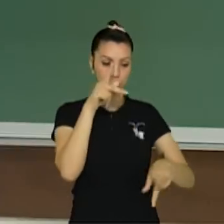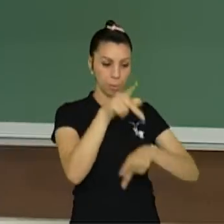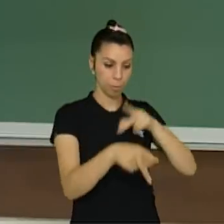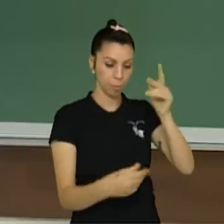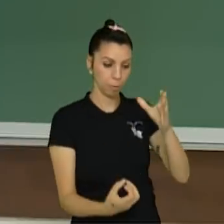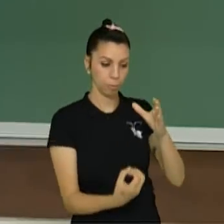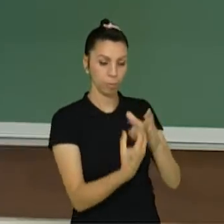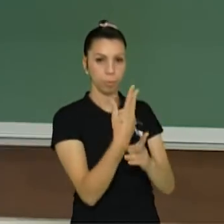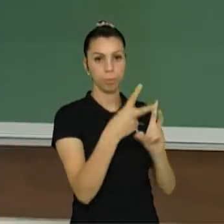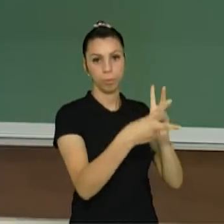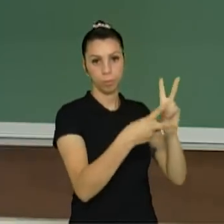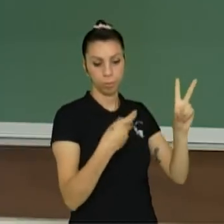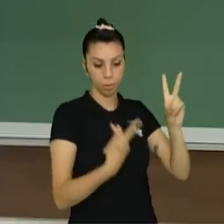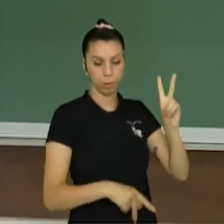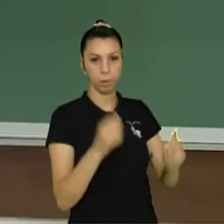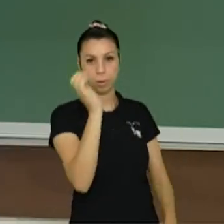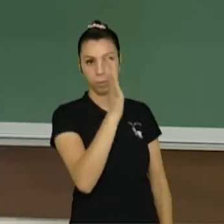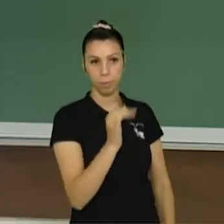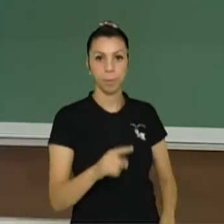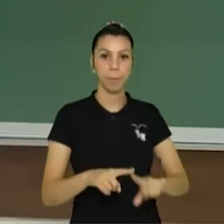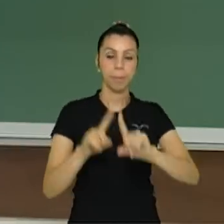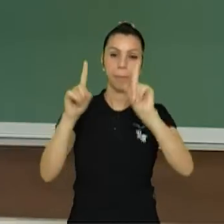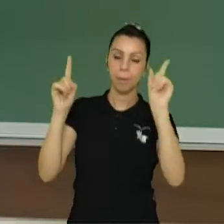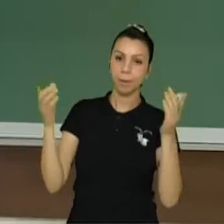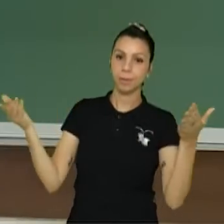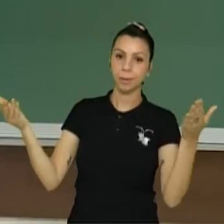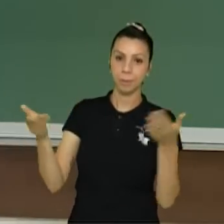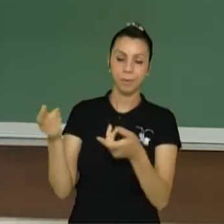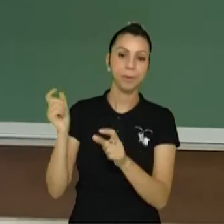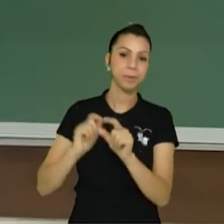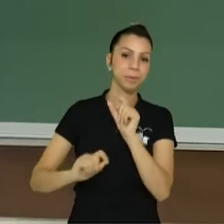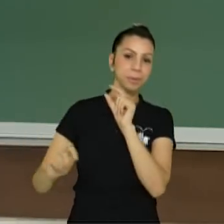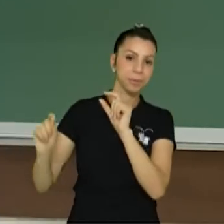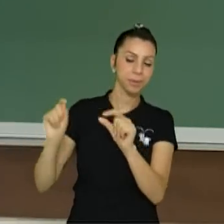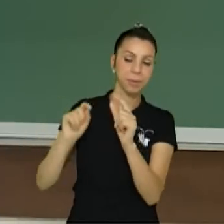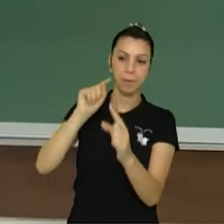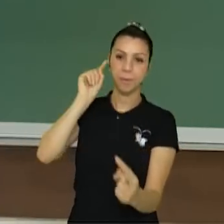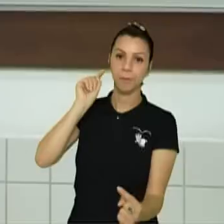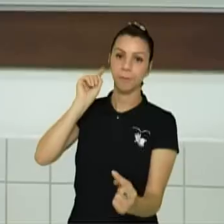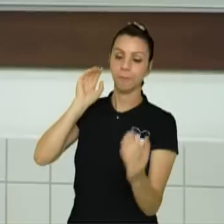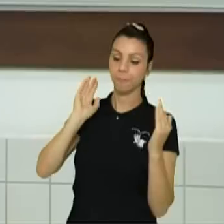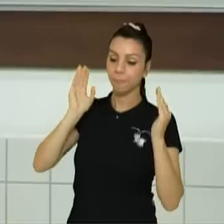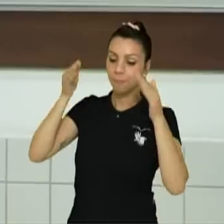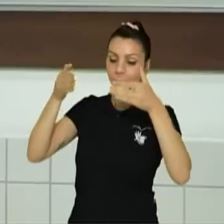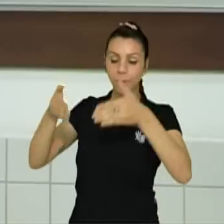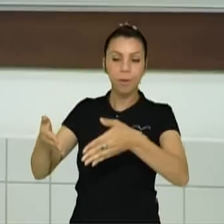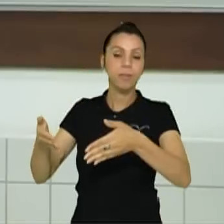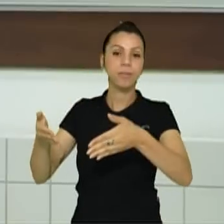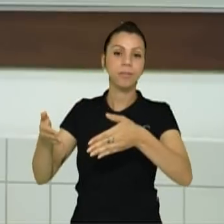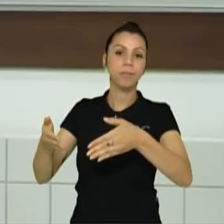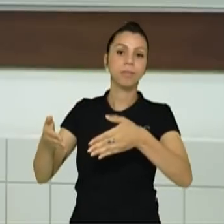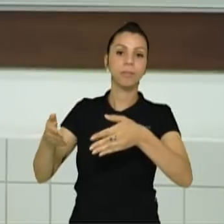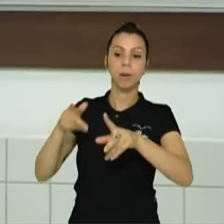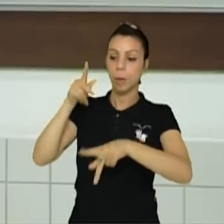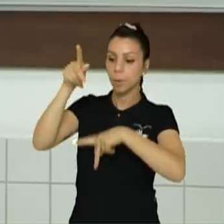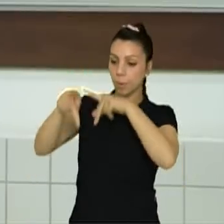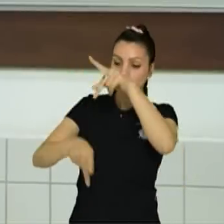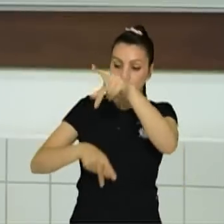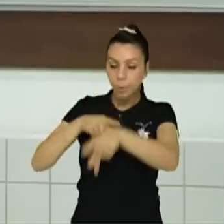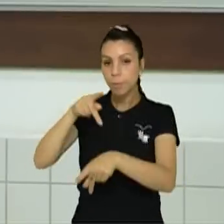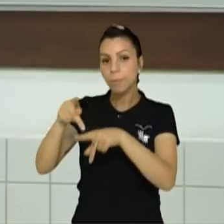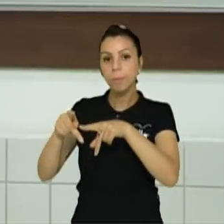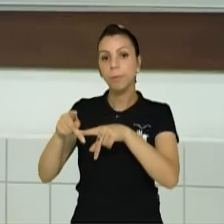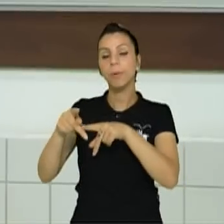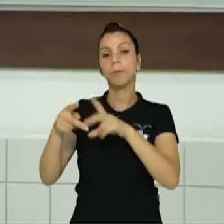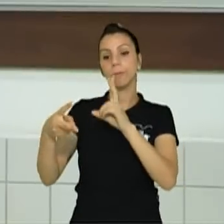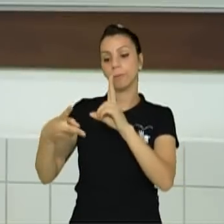do território brasileiro. Mas dessa vez, nós vamos focar, nós vamos trabalhar os povos originários